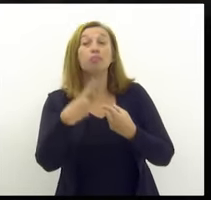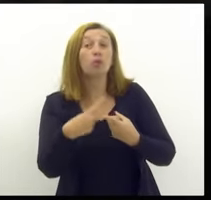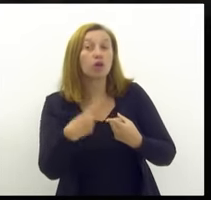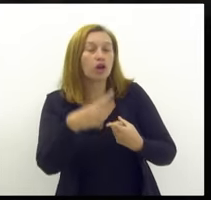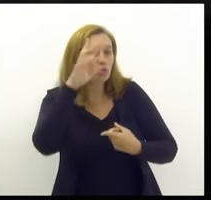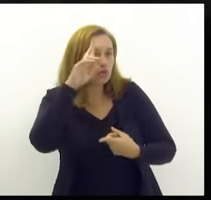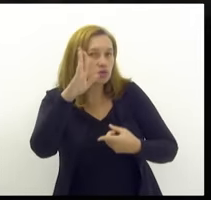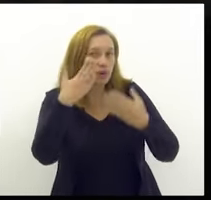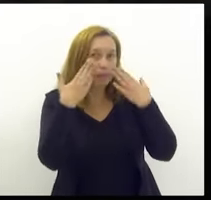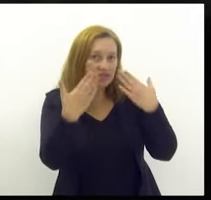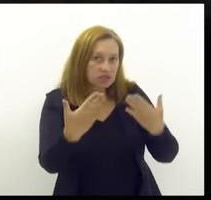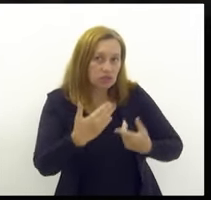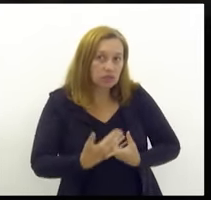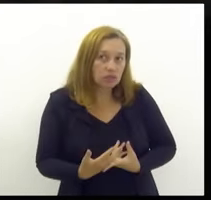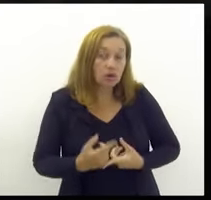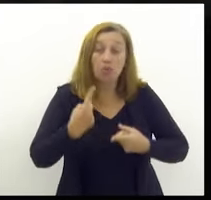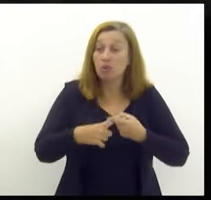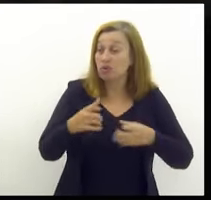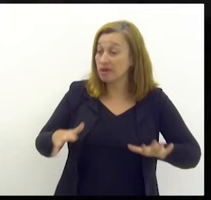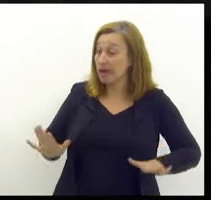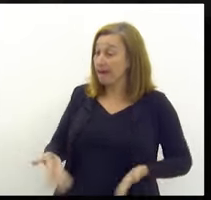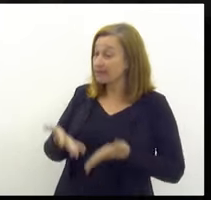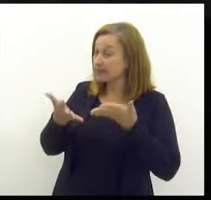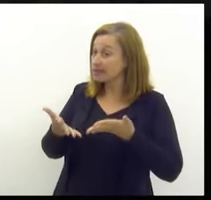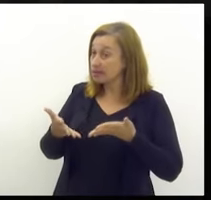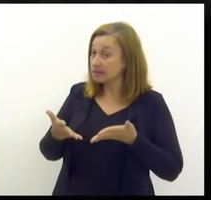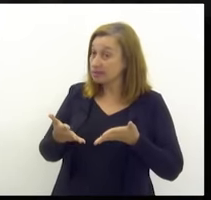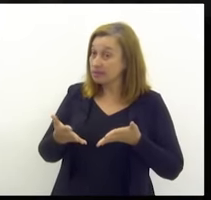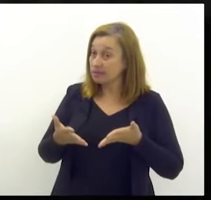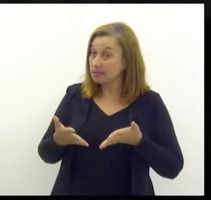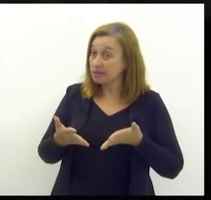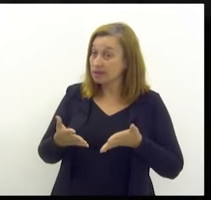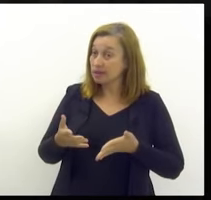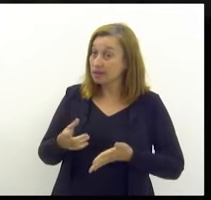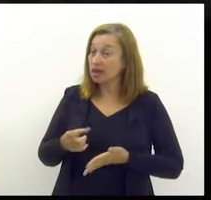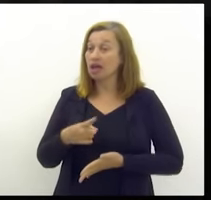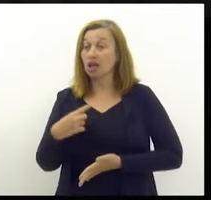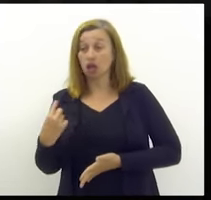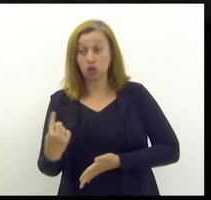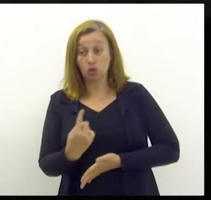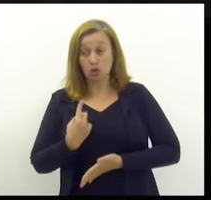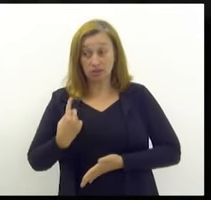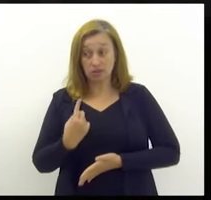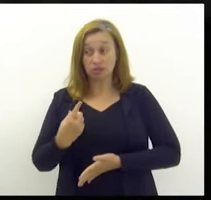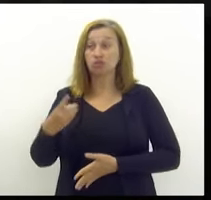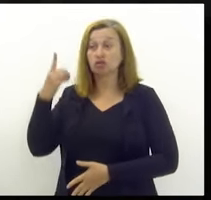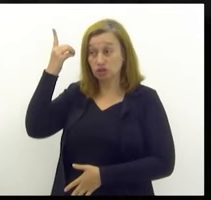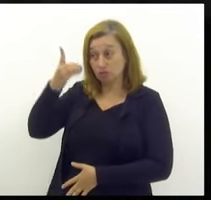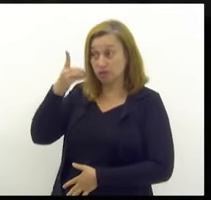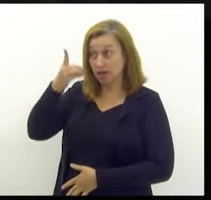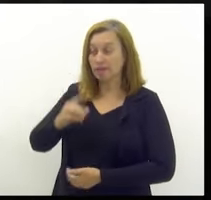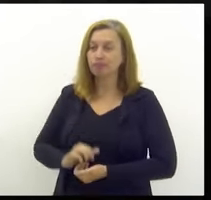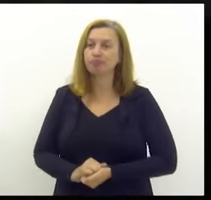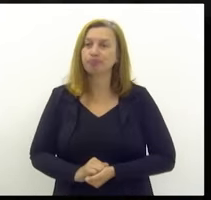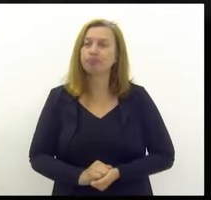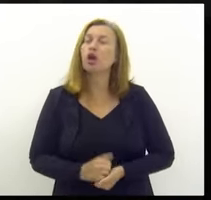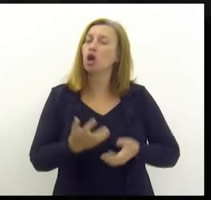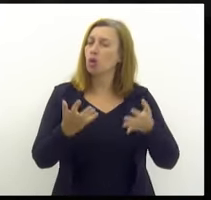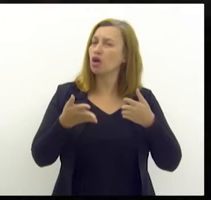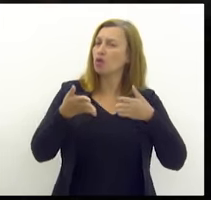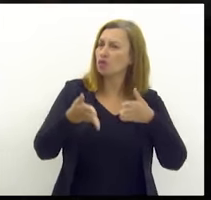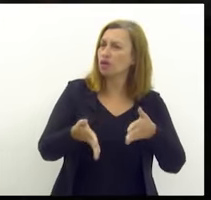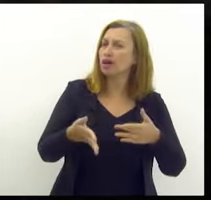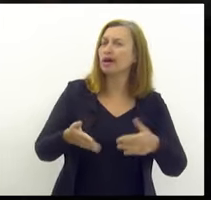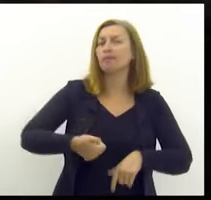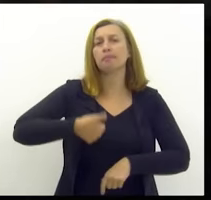apresentou porque a iniciativa era do Legislativo dito isso eu quero centrar